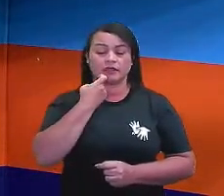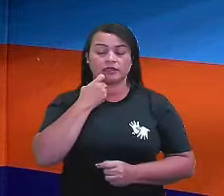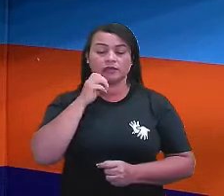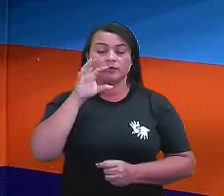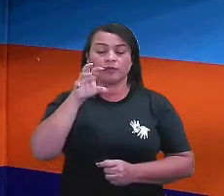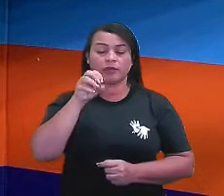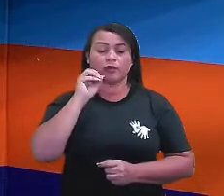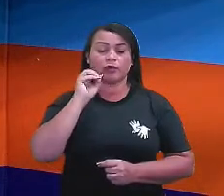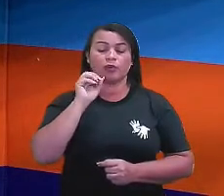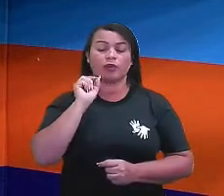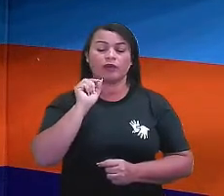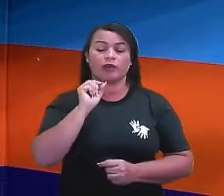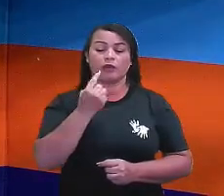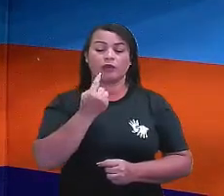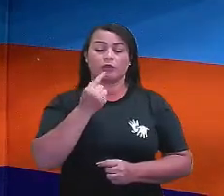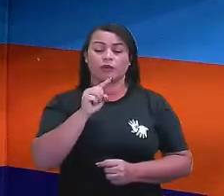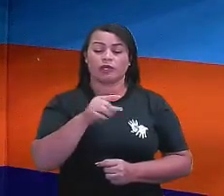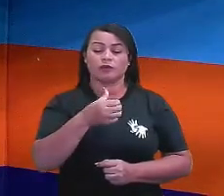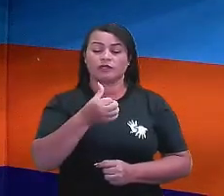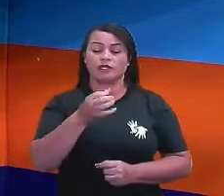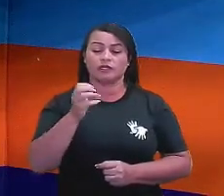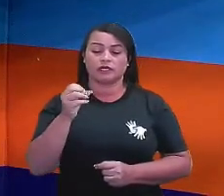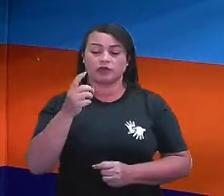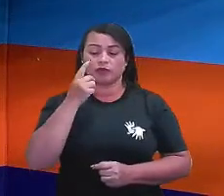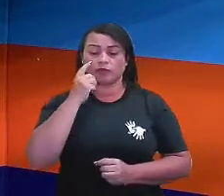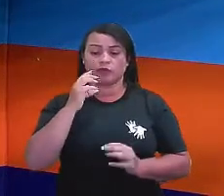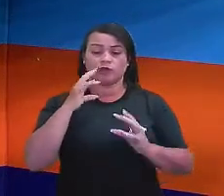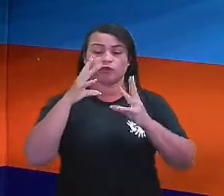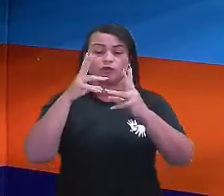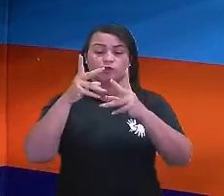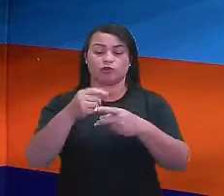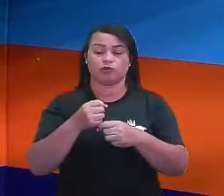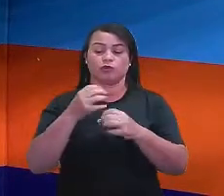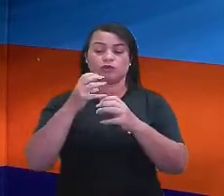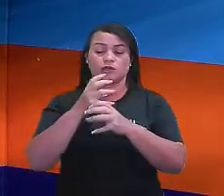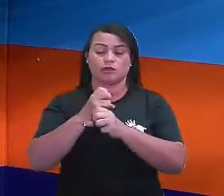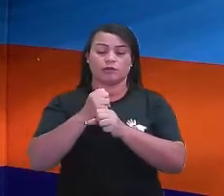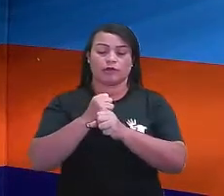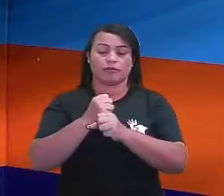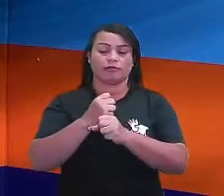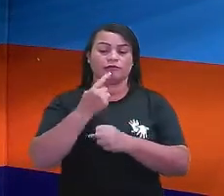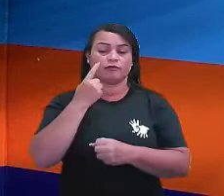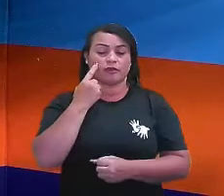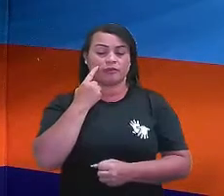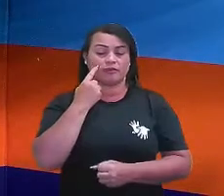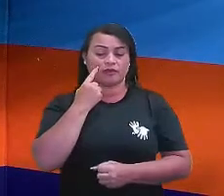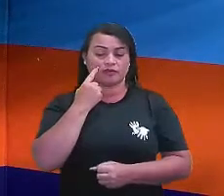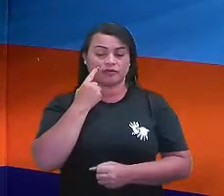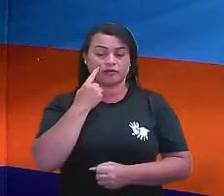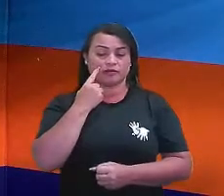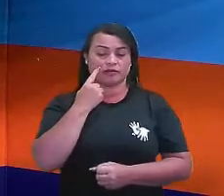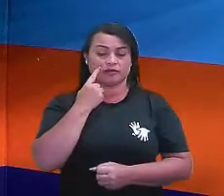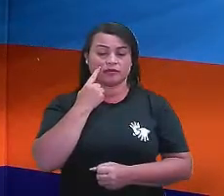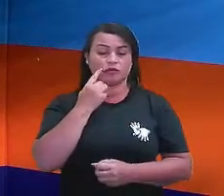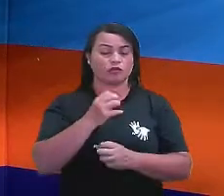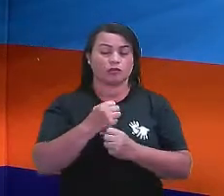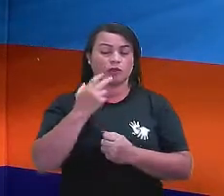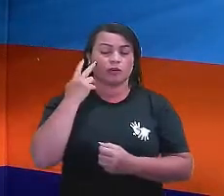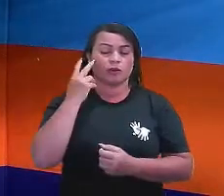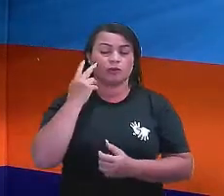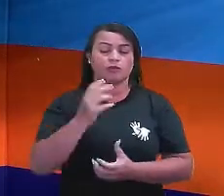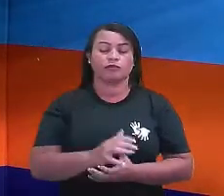ele retirou isso aqui, ó. Então, tá aqui todas as retiradas de Adelmo. E agora a gente soma